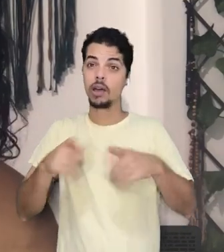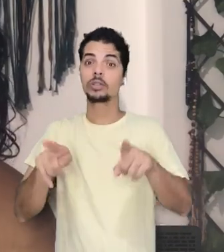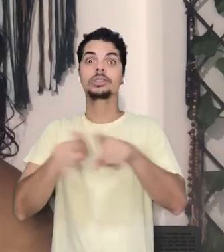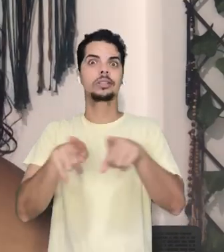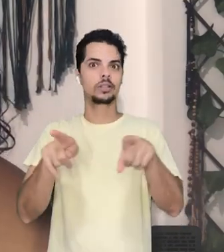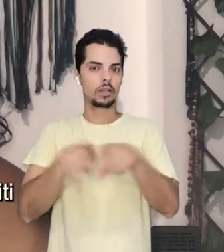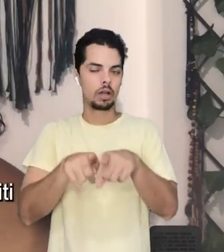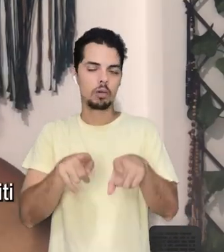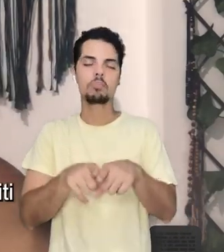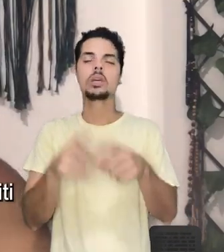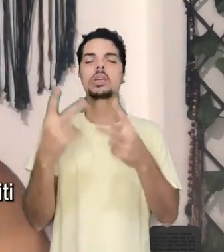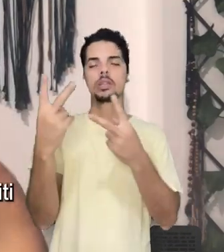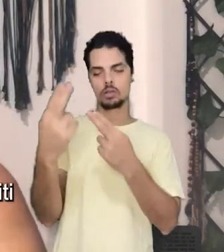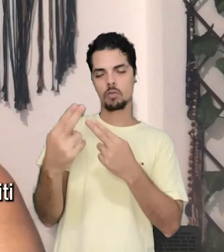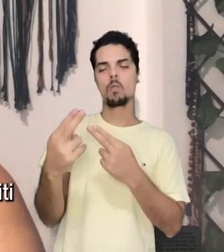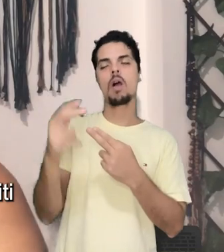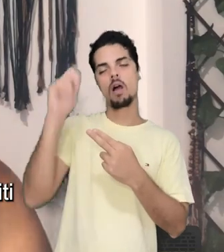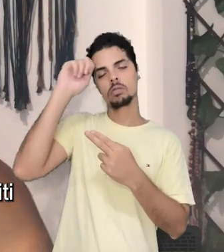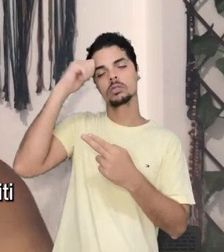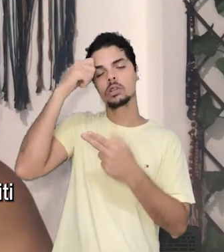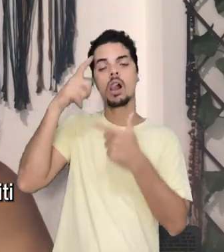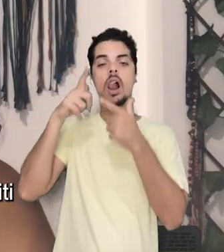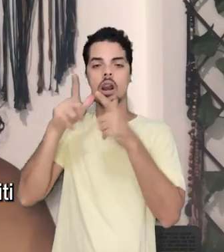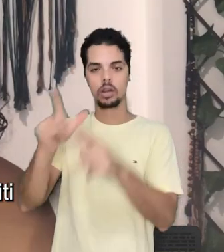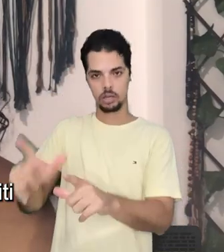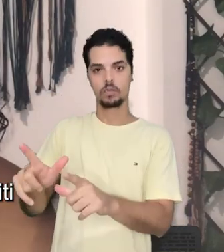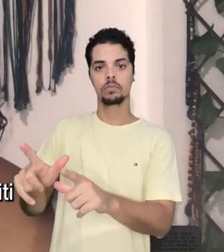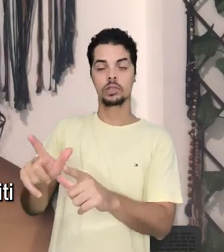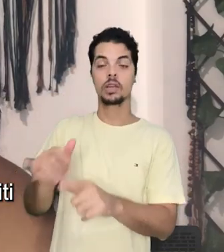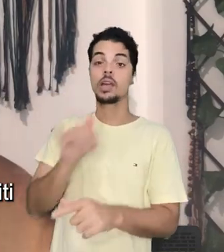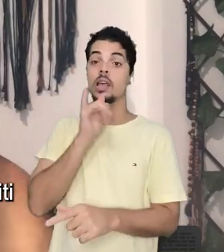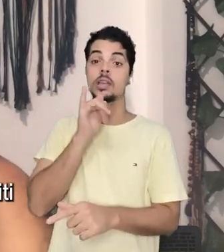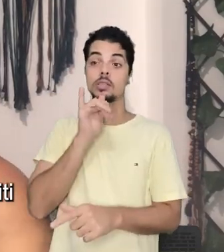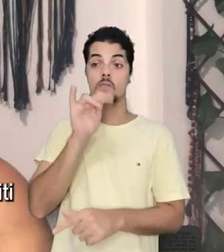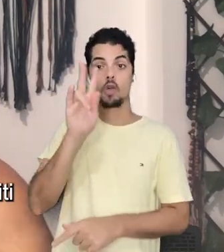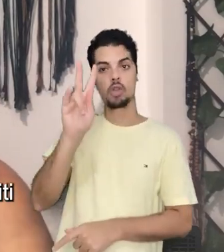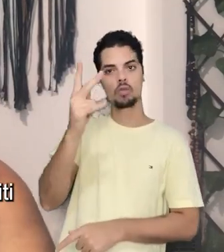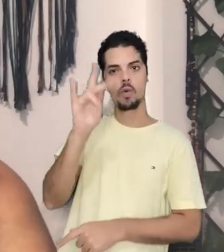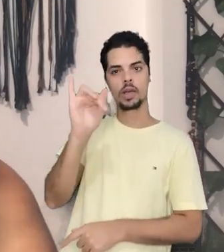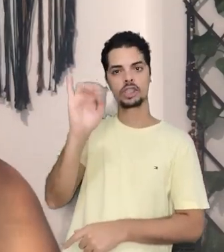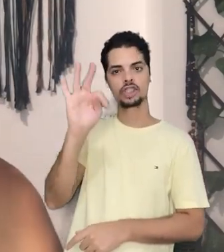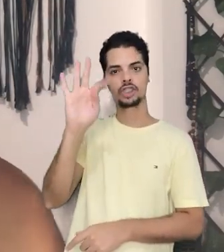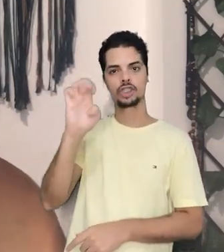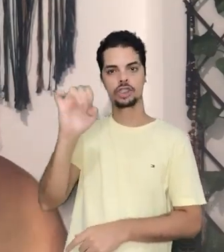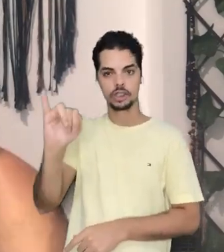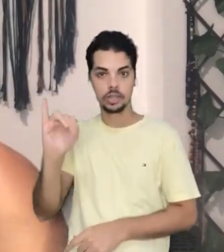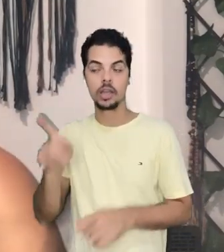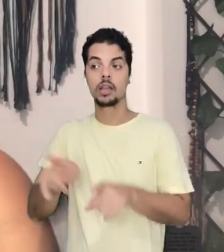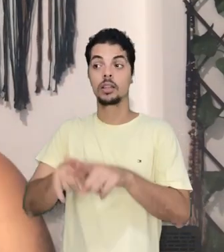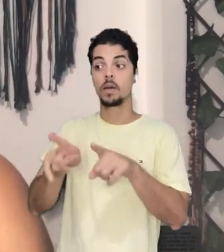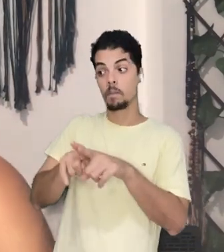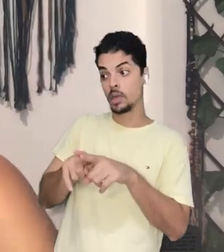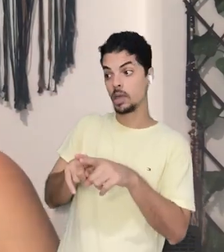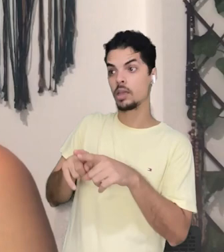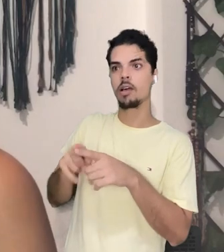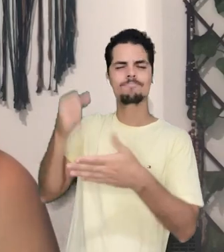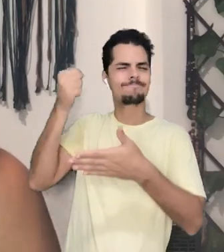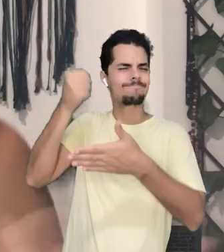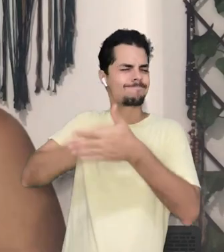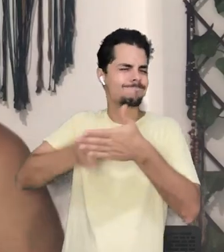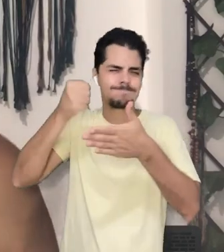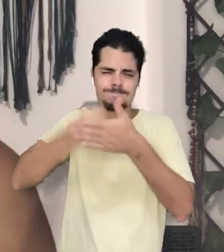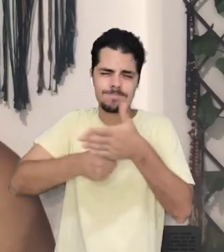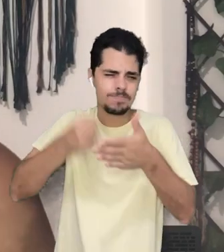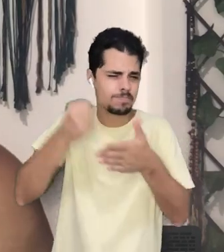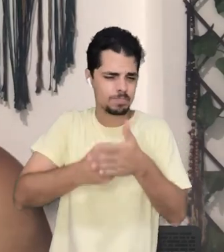Brasil. Esses estudos apontam a Revolução do Haiti como uma luta violenta e a nossa independência como um